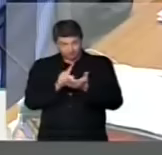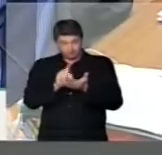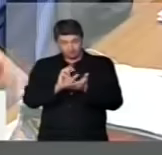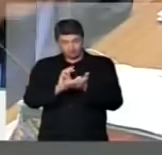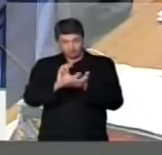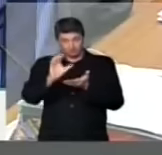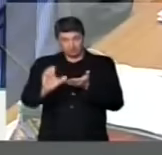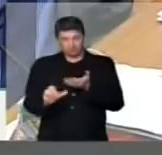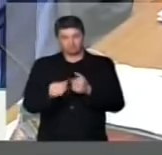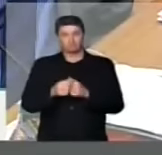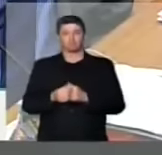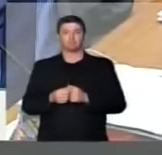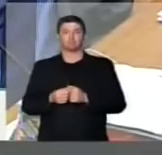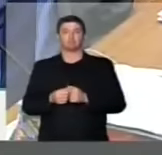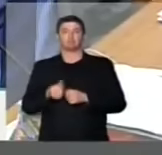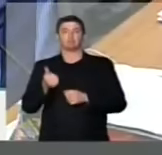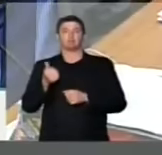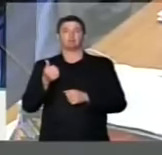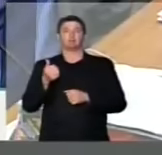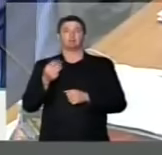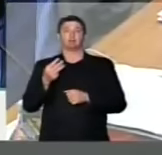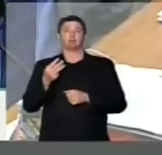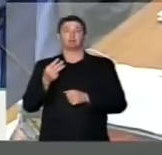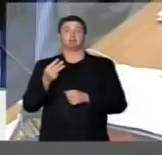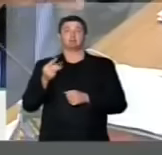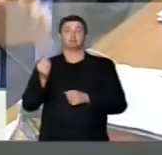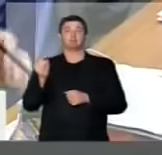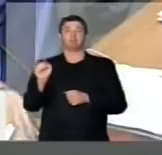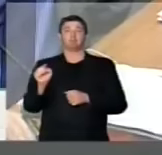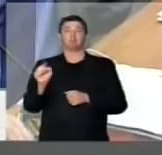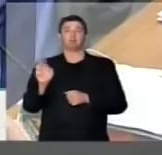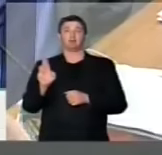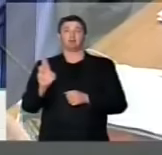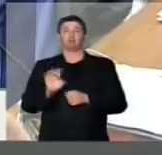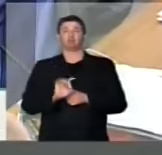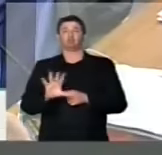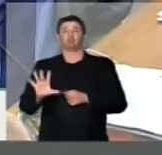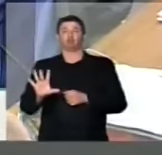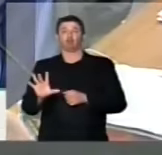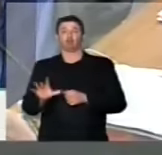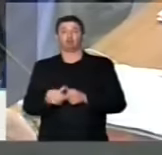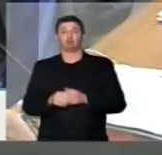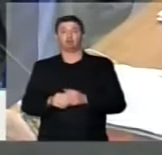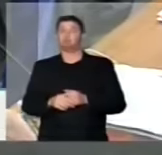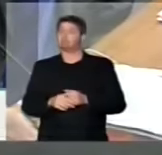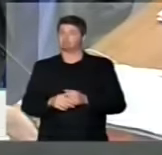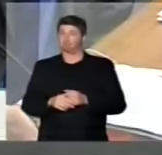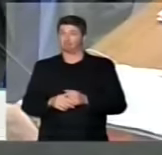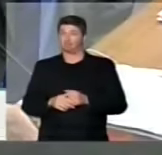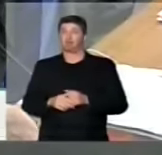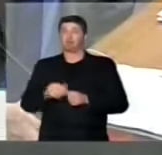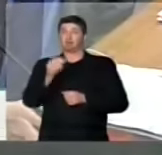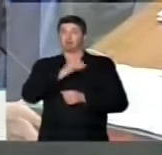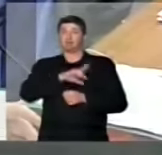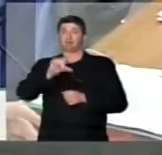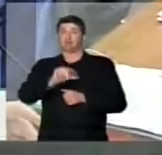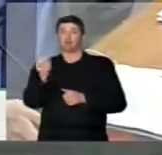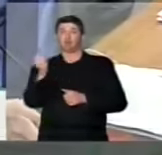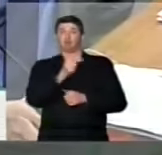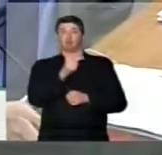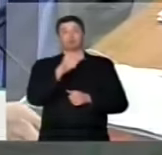aplicado foi de 13 mil reais, que deve ser bem menor do que o salário de